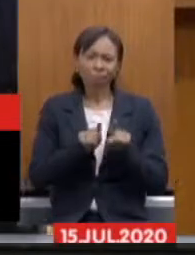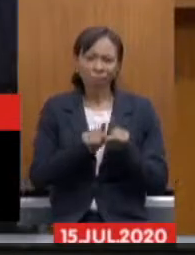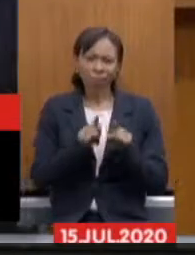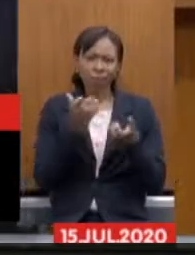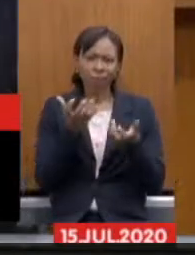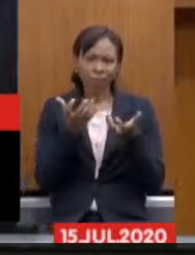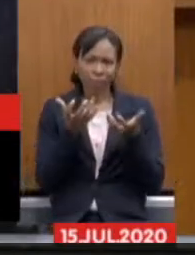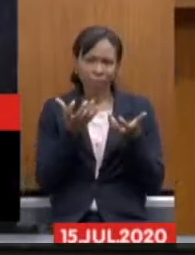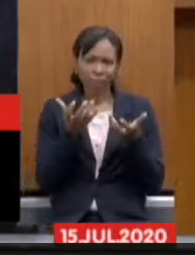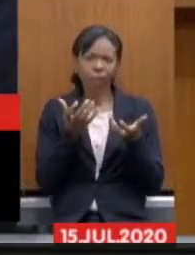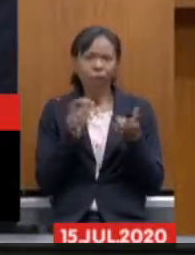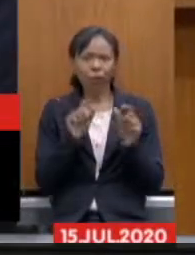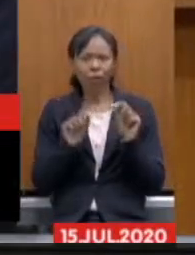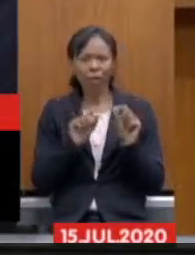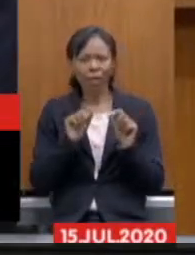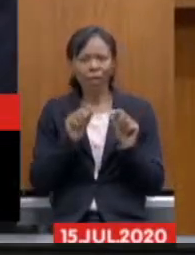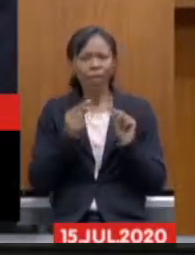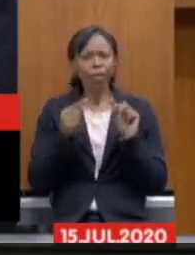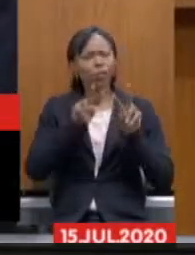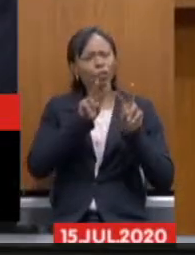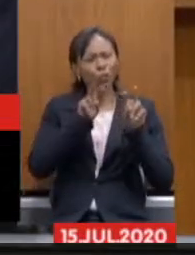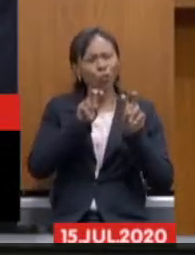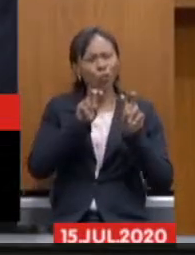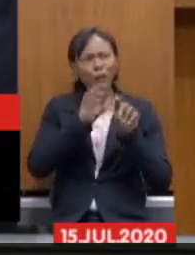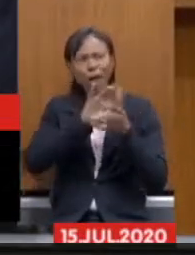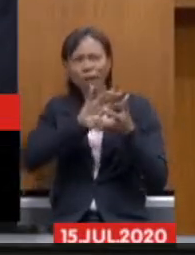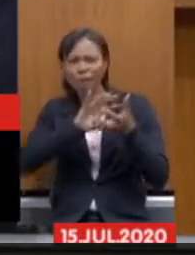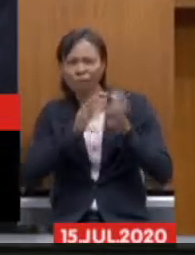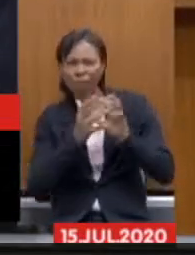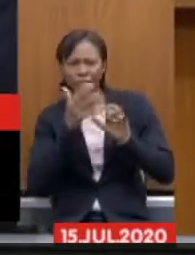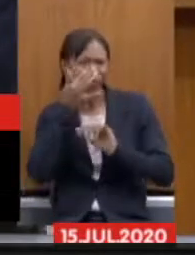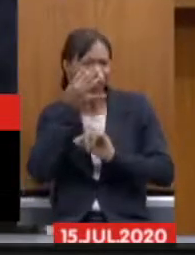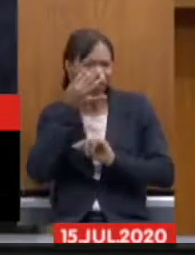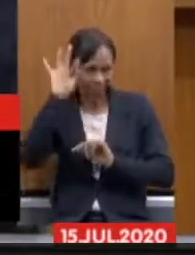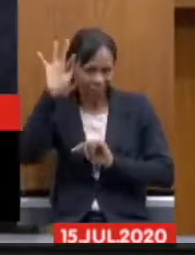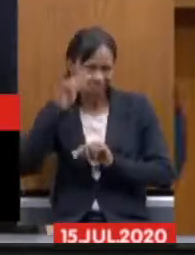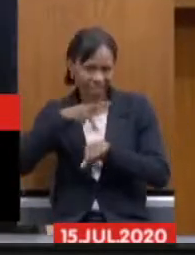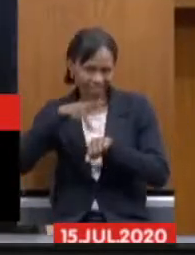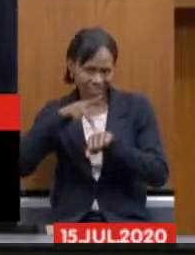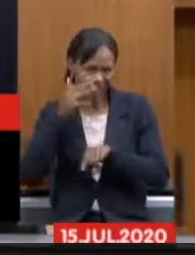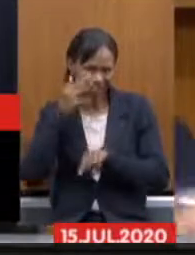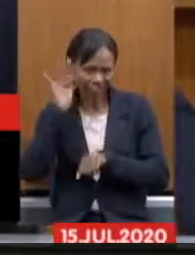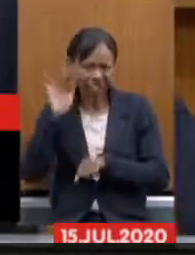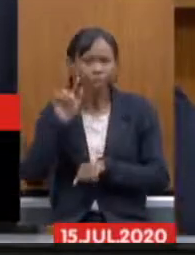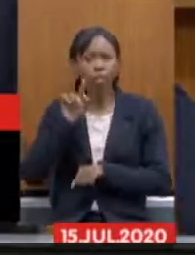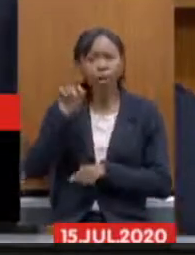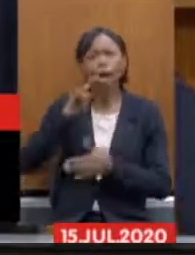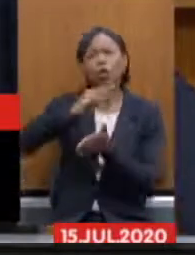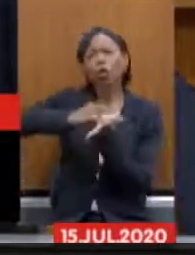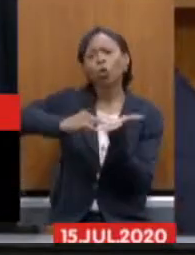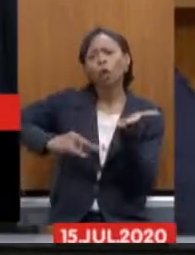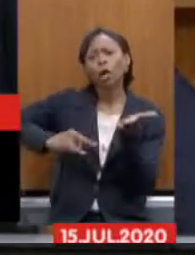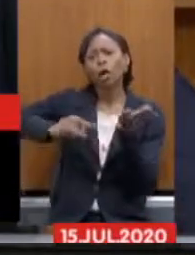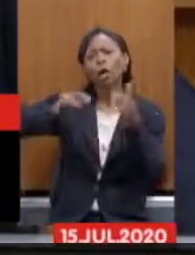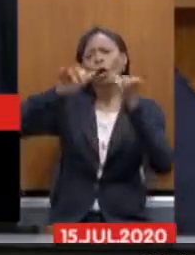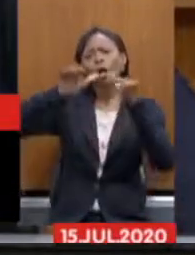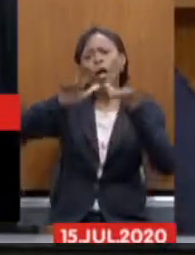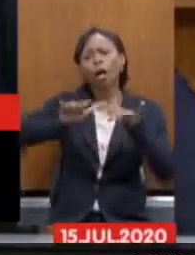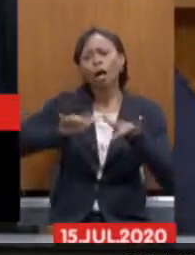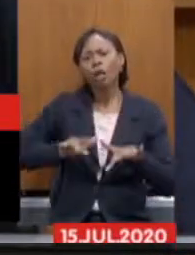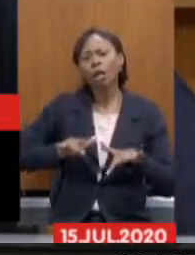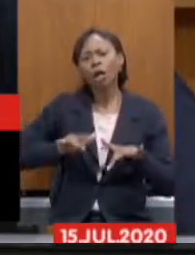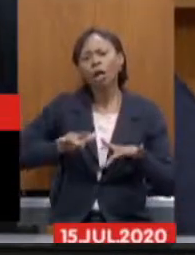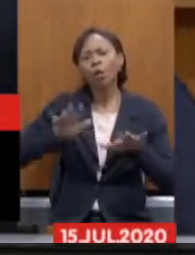queria fazendo alusão à revolução francesa lago nós tivemos um documento chamado declaração universal